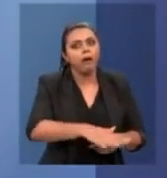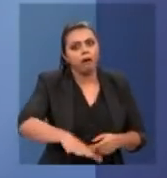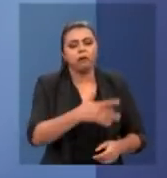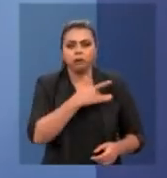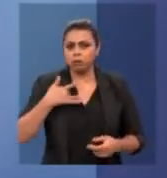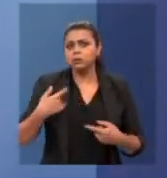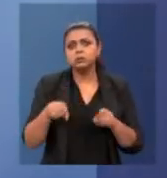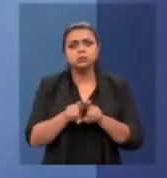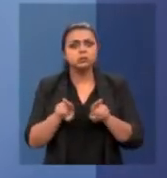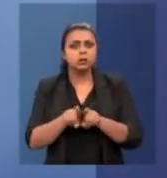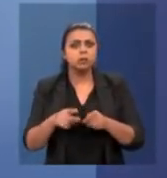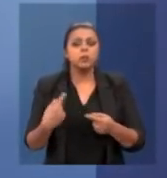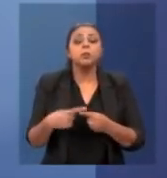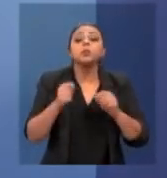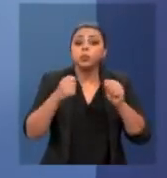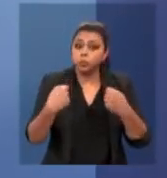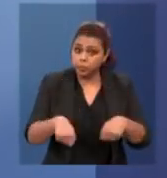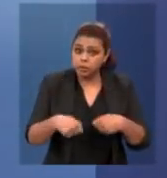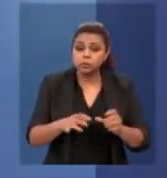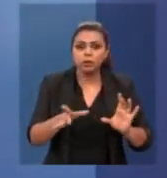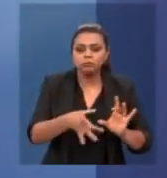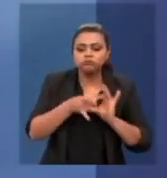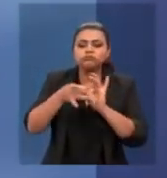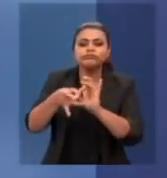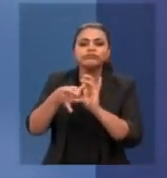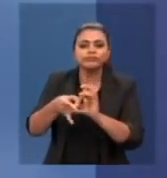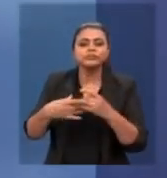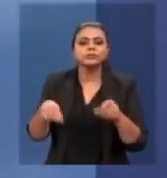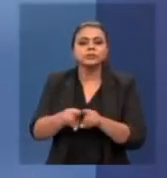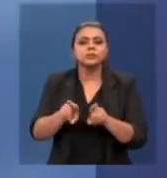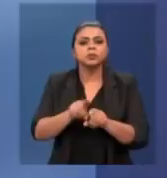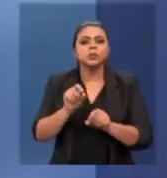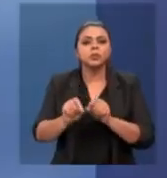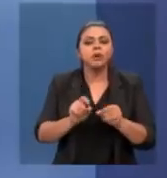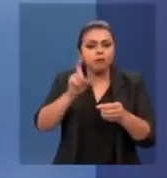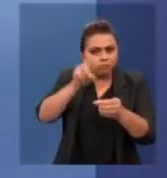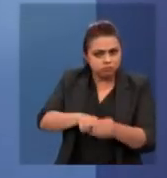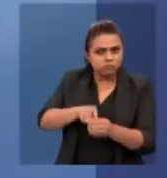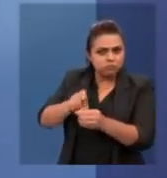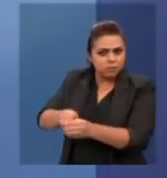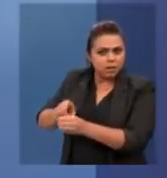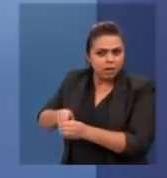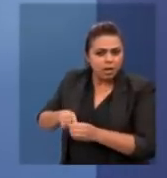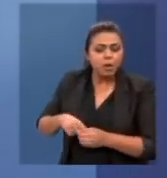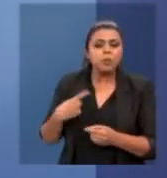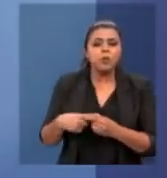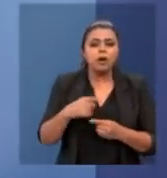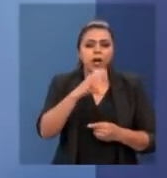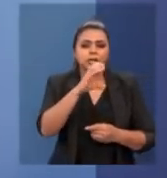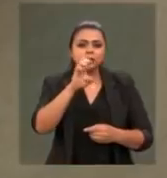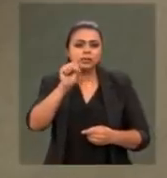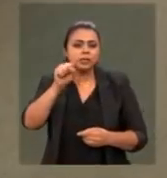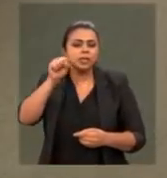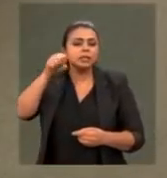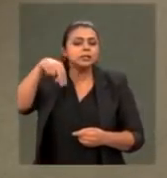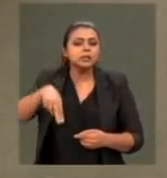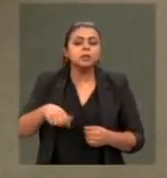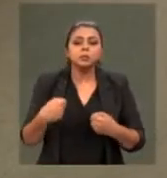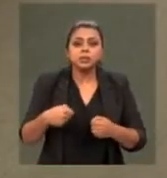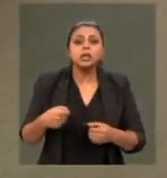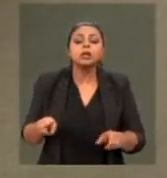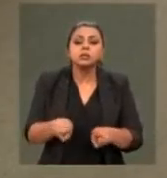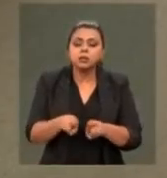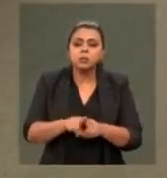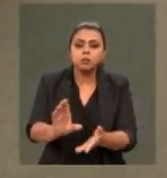necessidade de construir parcerias e fazer com que a cesa em vista de verdade nas redes de esgoto nosso